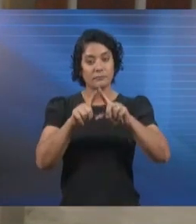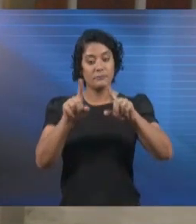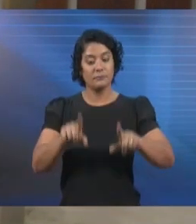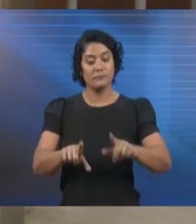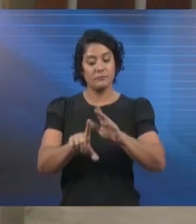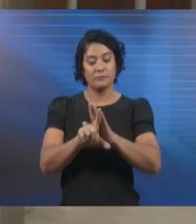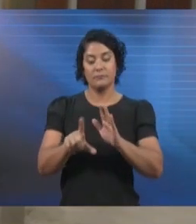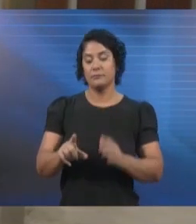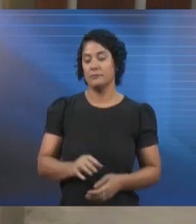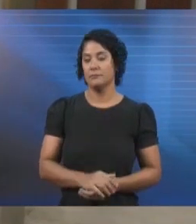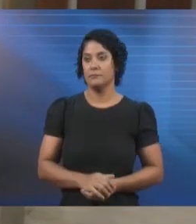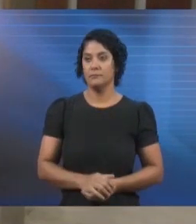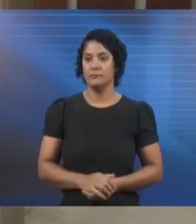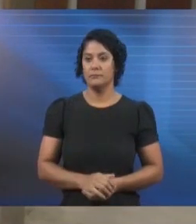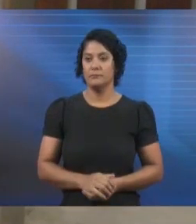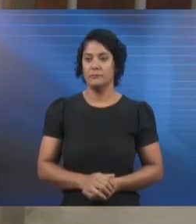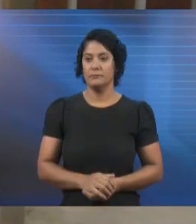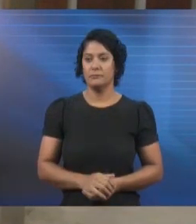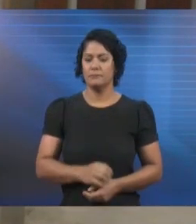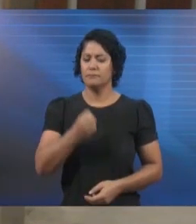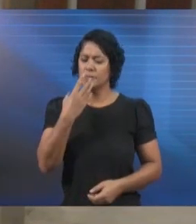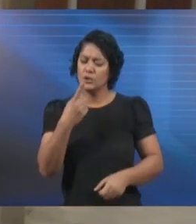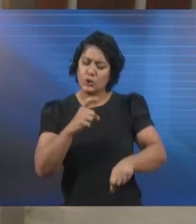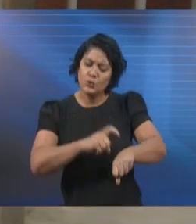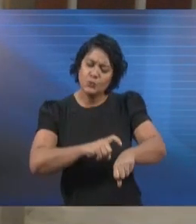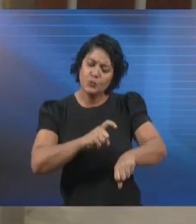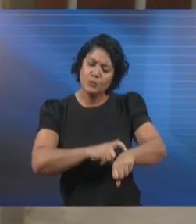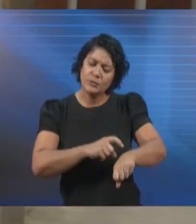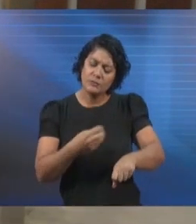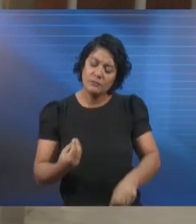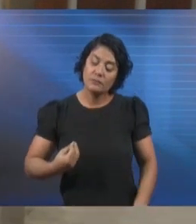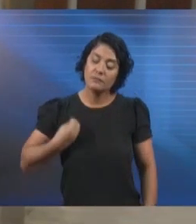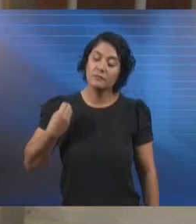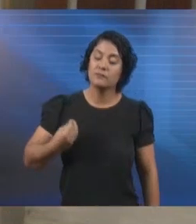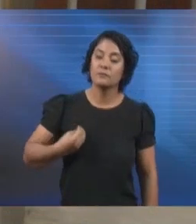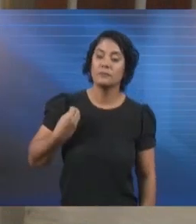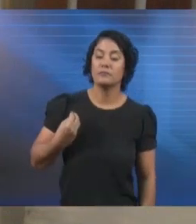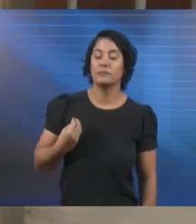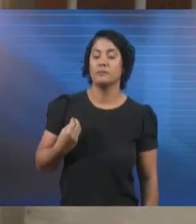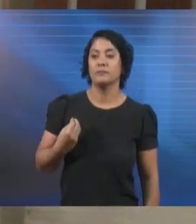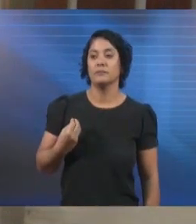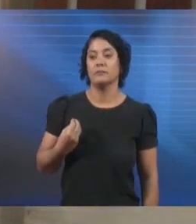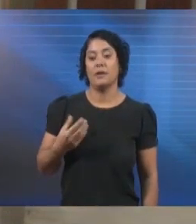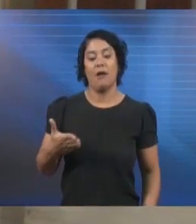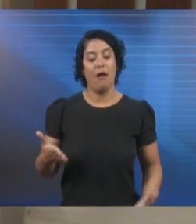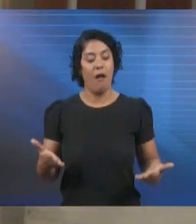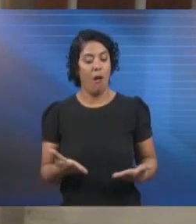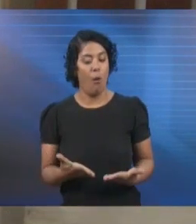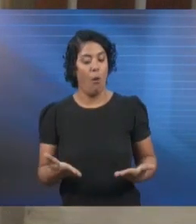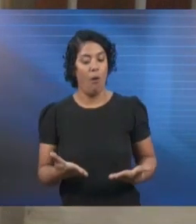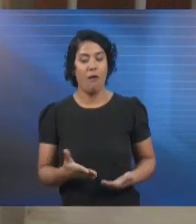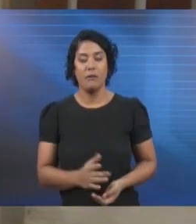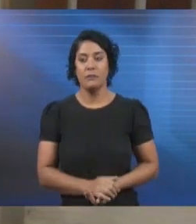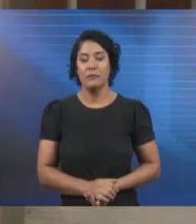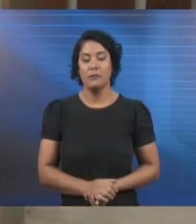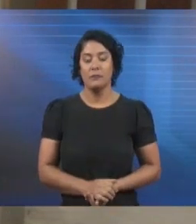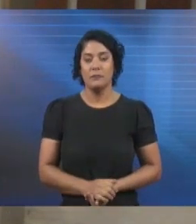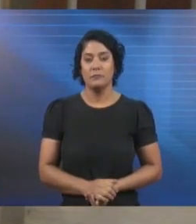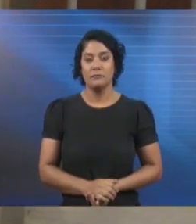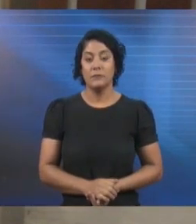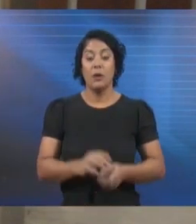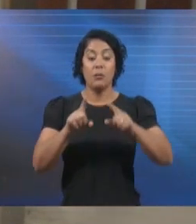lei que cabe muito bem no momento que estamos vivendo atualment esse projeto